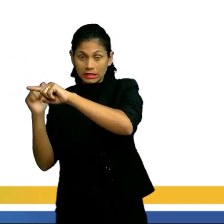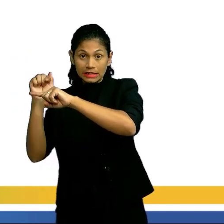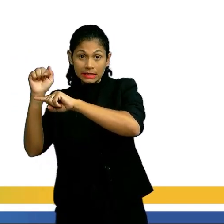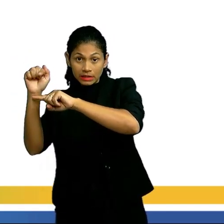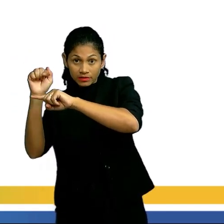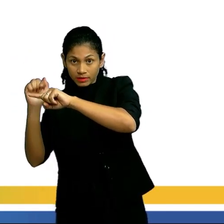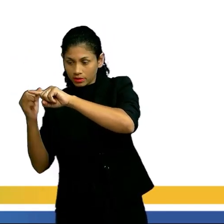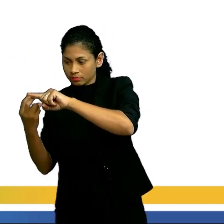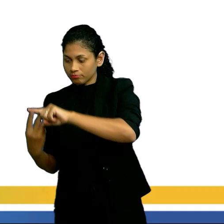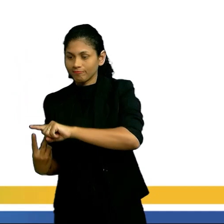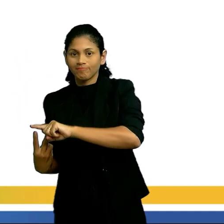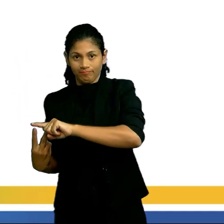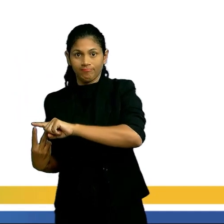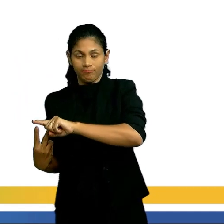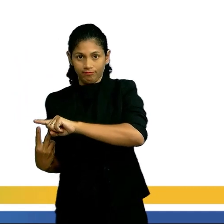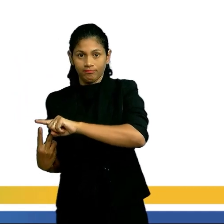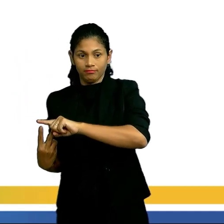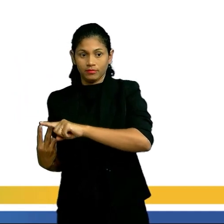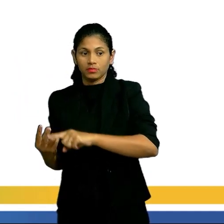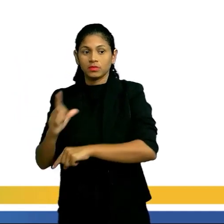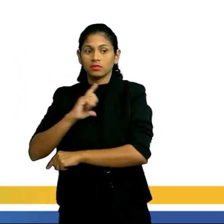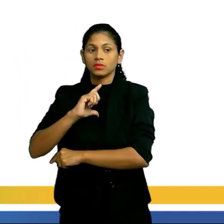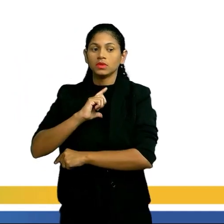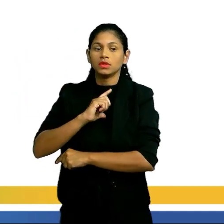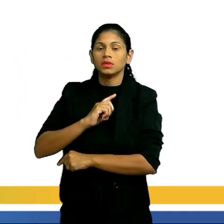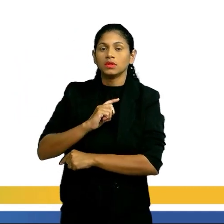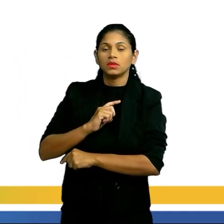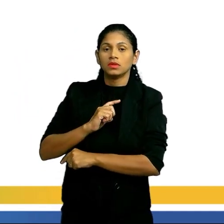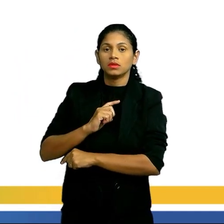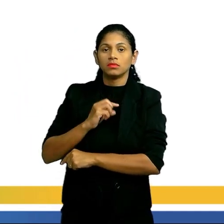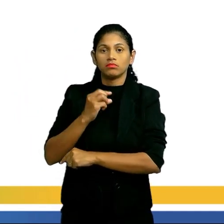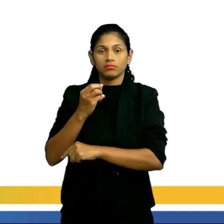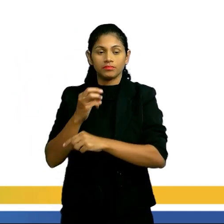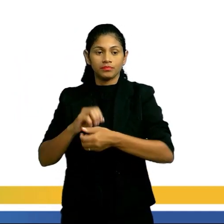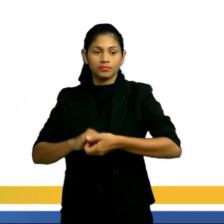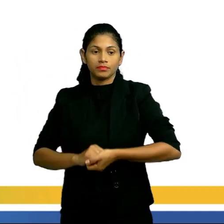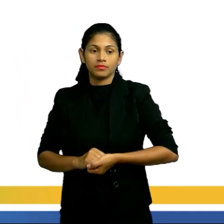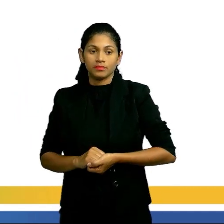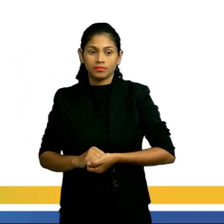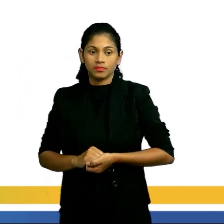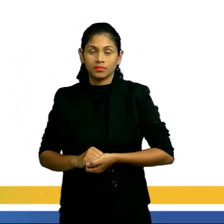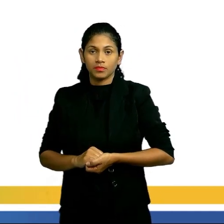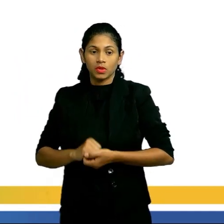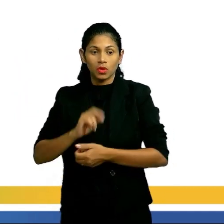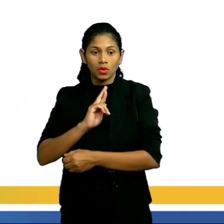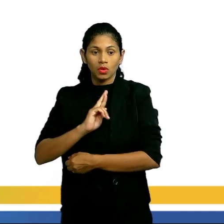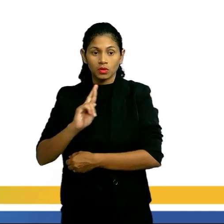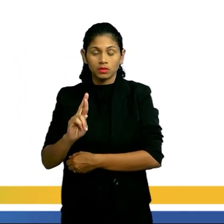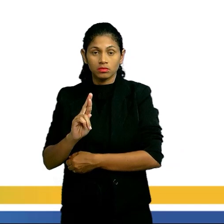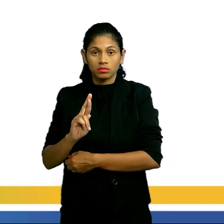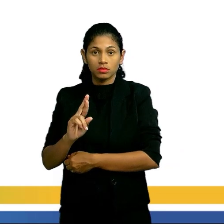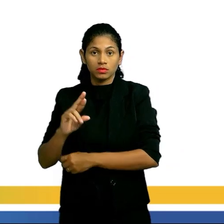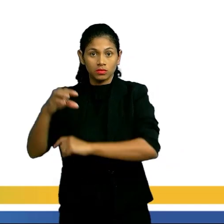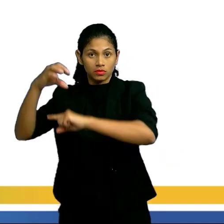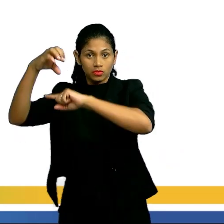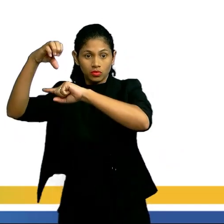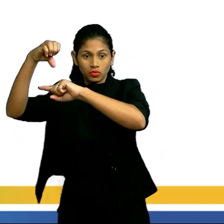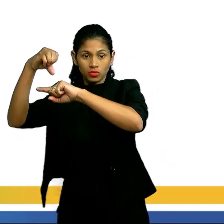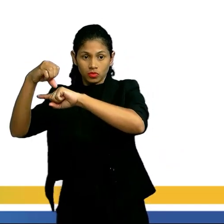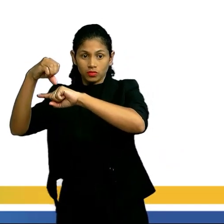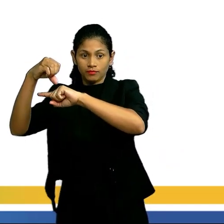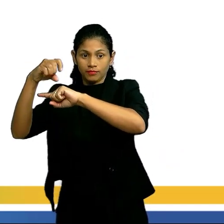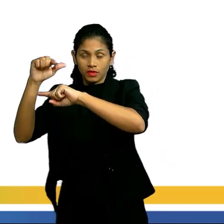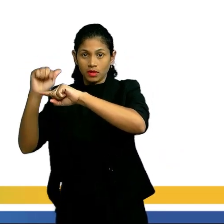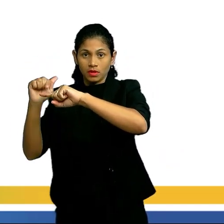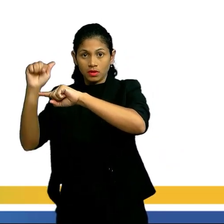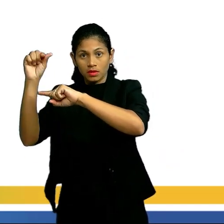Fazendo os cálculos, nós temos 3 vezes 3 raiz de 3 sobre 2 vai dar 9 raiz de 3 sobre